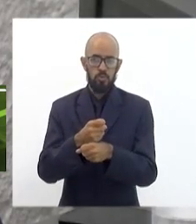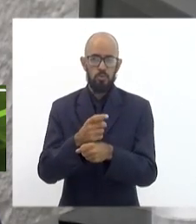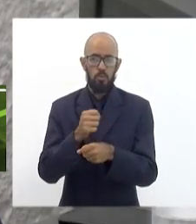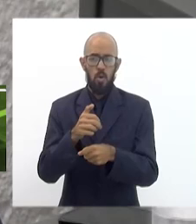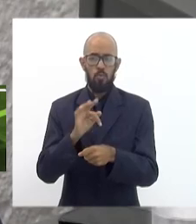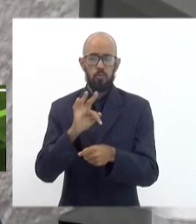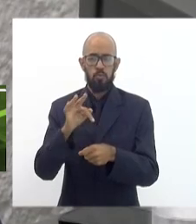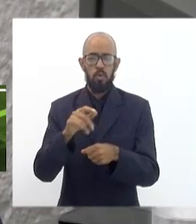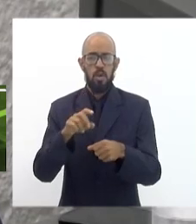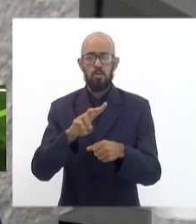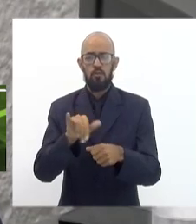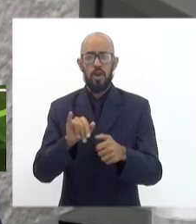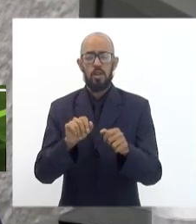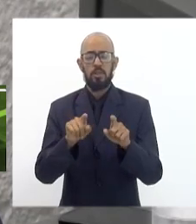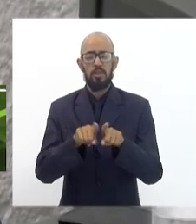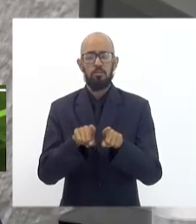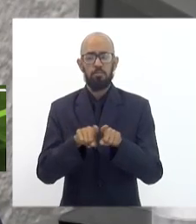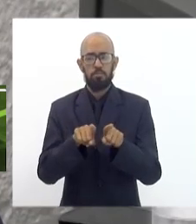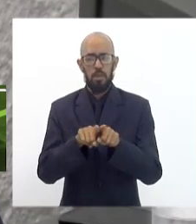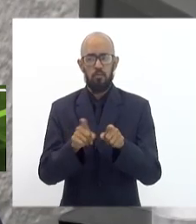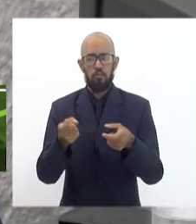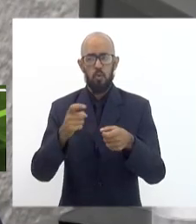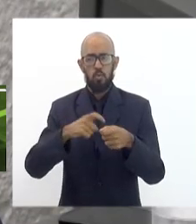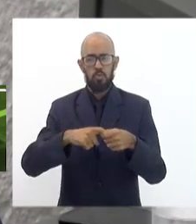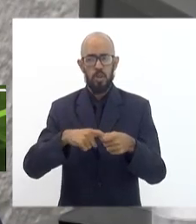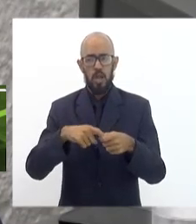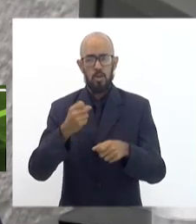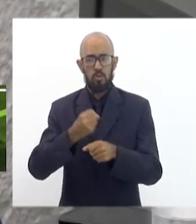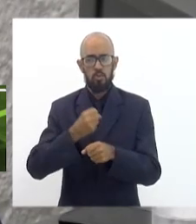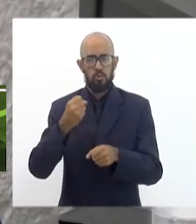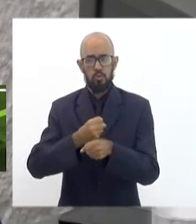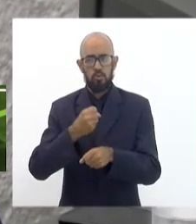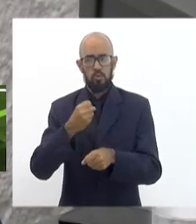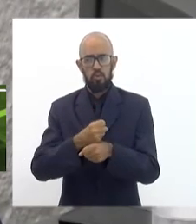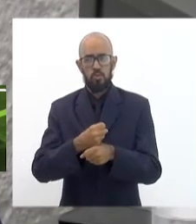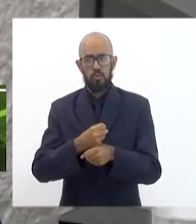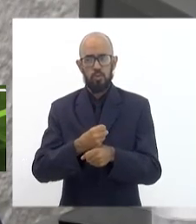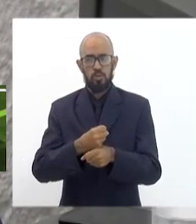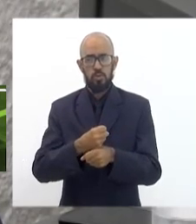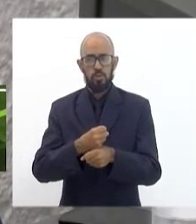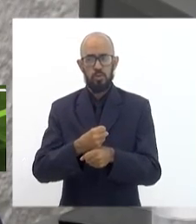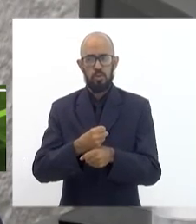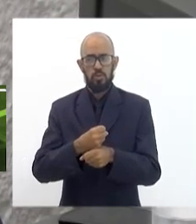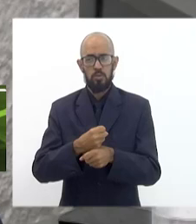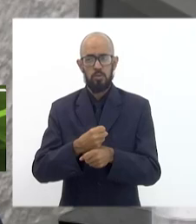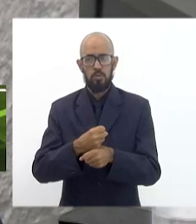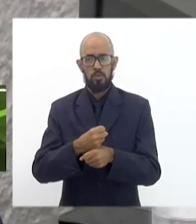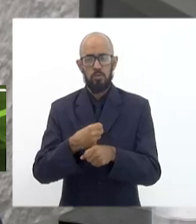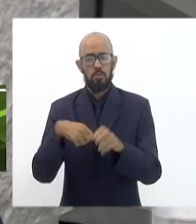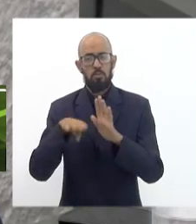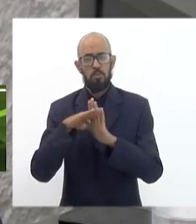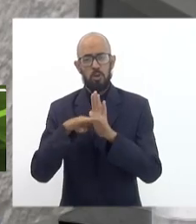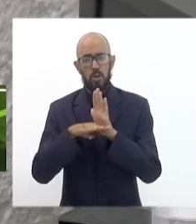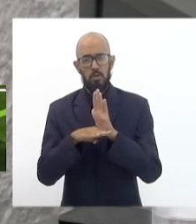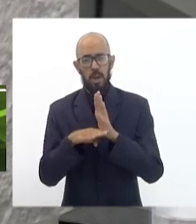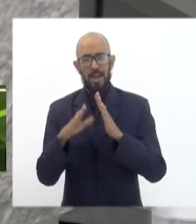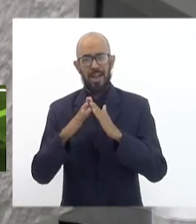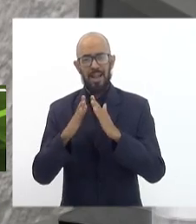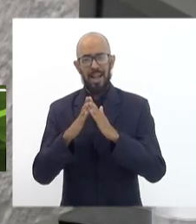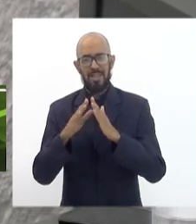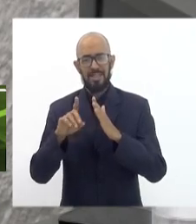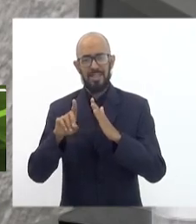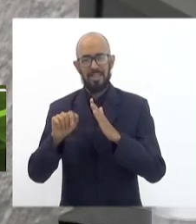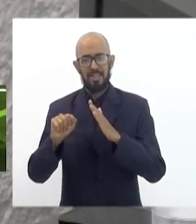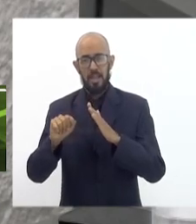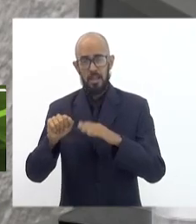pouco ela também vai voltar a construir pelo programa A Casa da gente não vários projetos estão